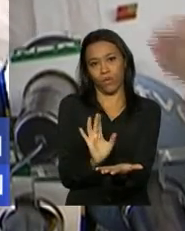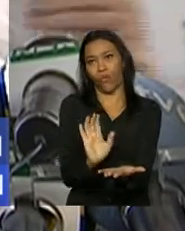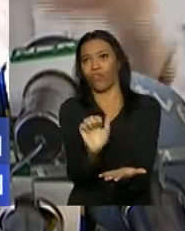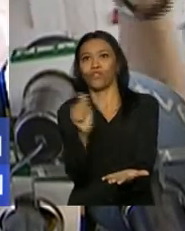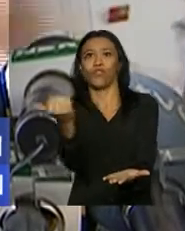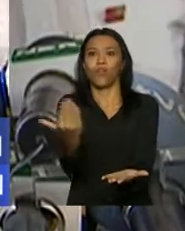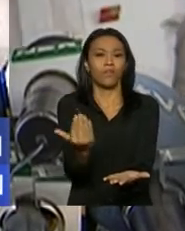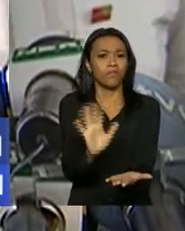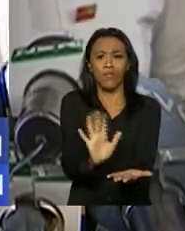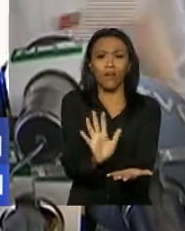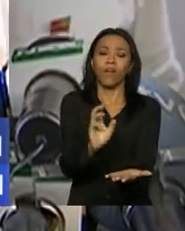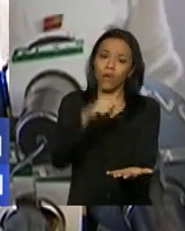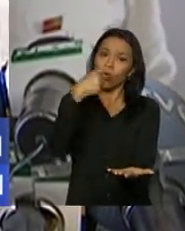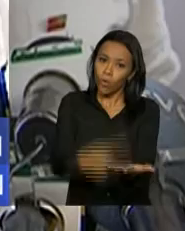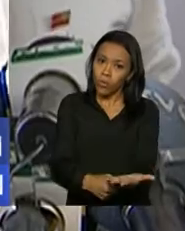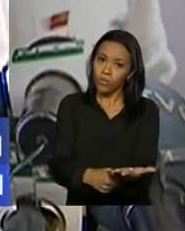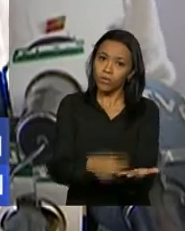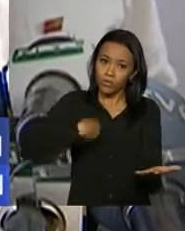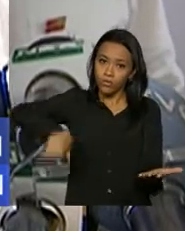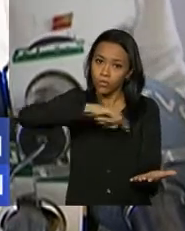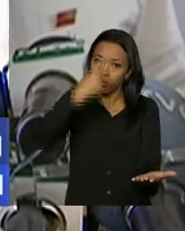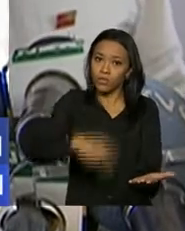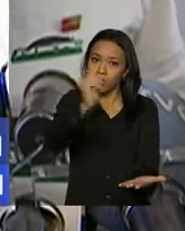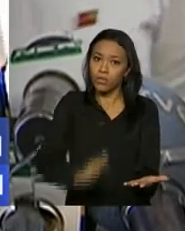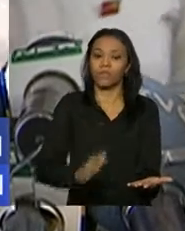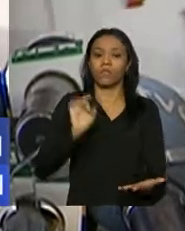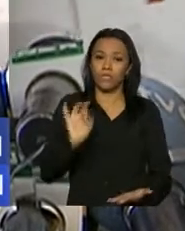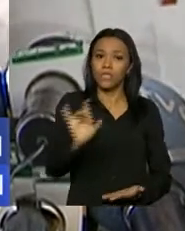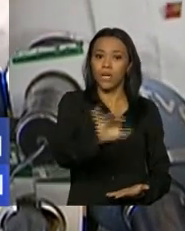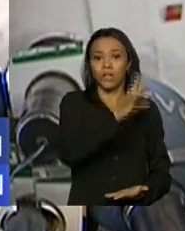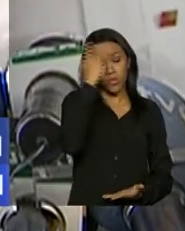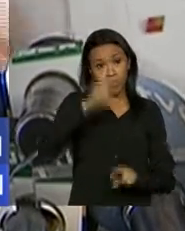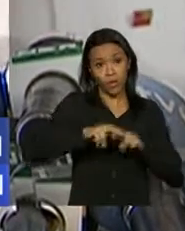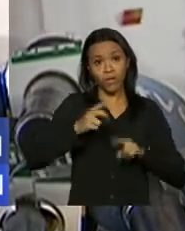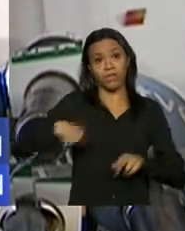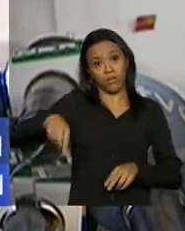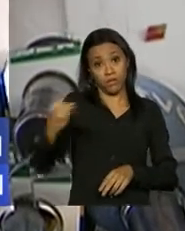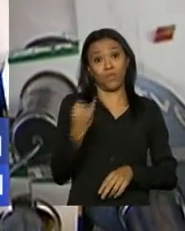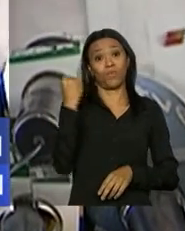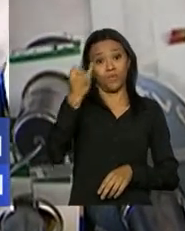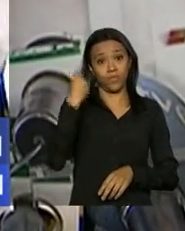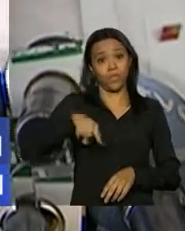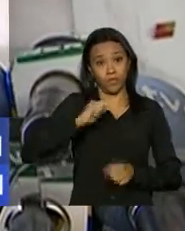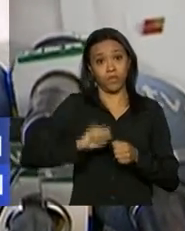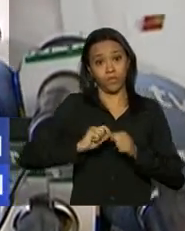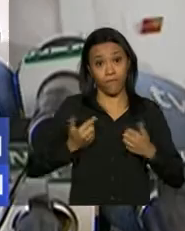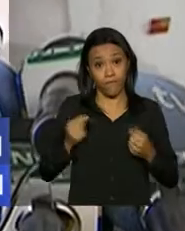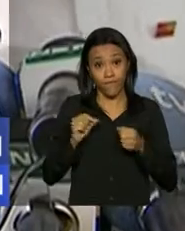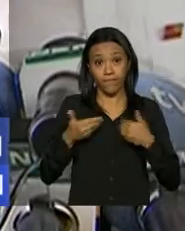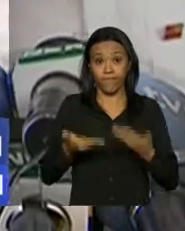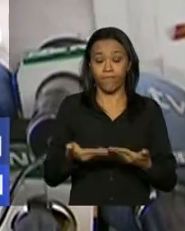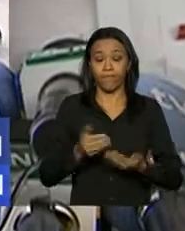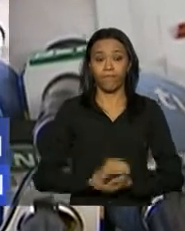é um compromisso nosso conosco mesmo. É por conta da nossa importância que nós temos de fazer isso. Presidenta, o Brasil